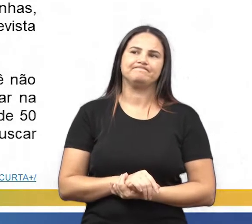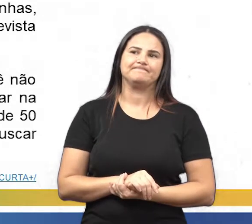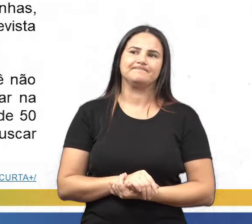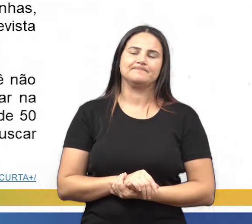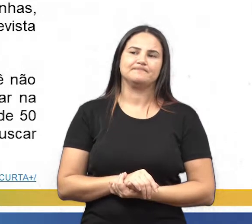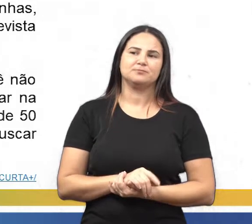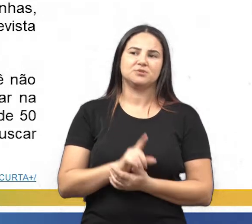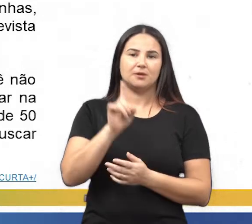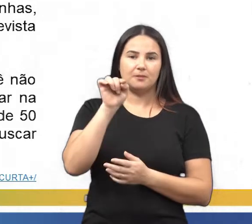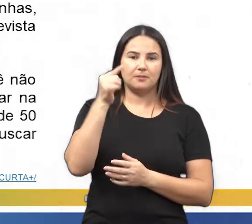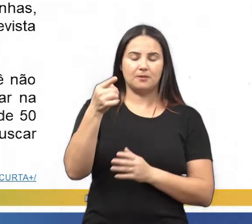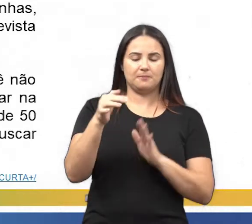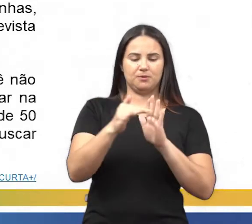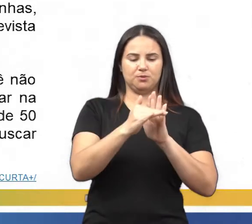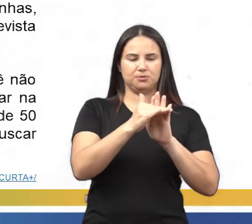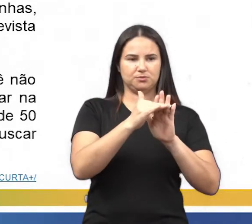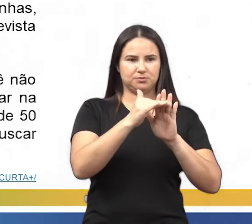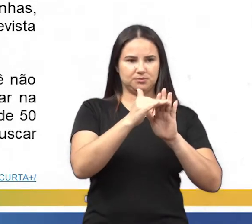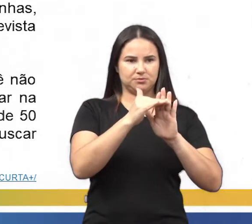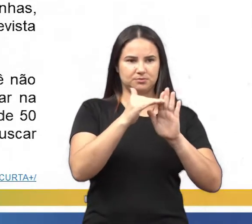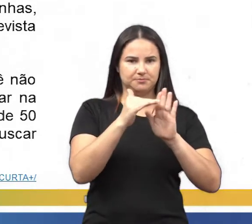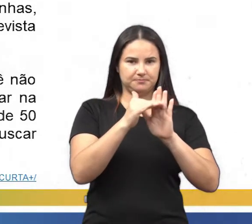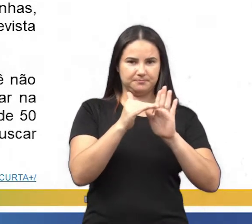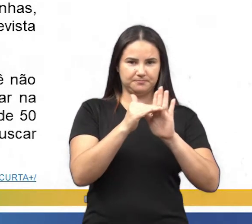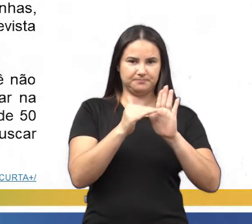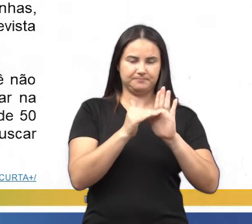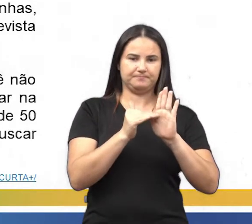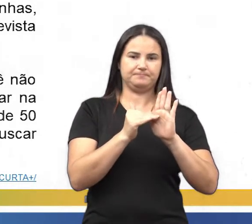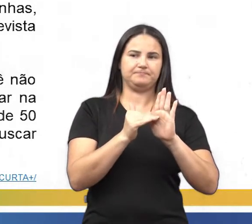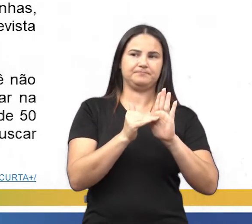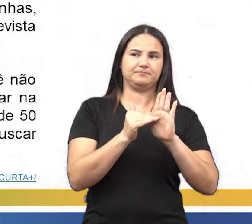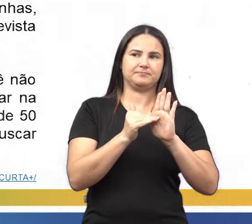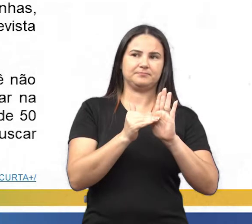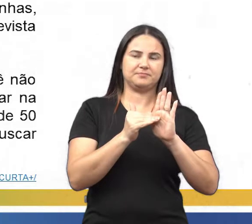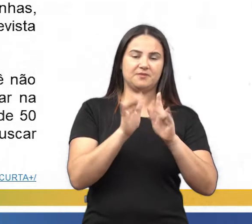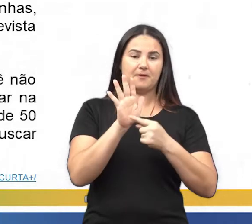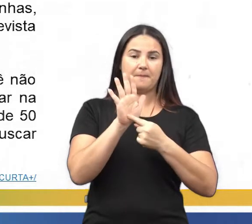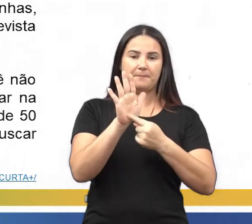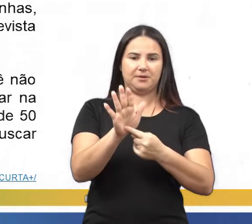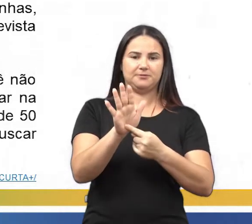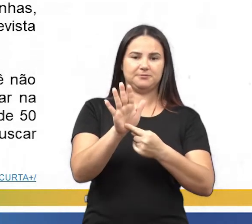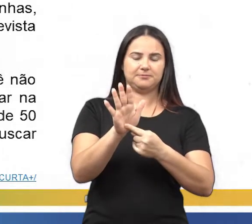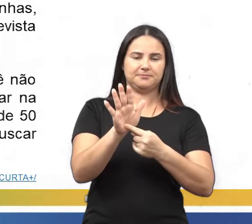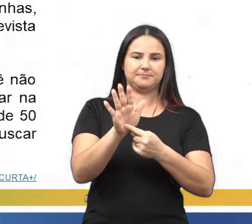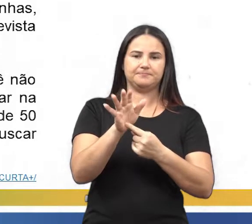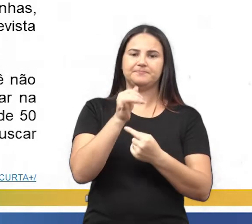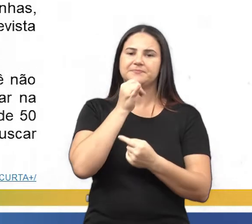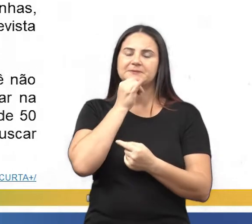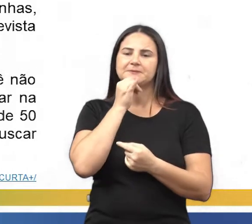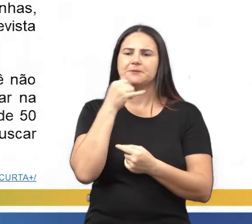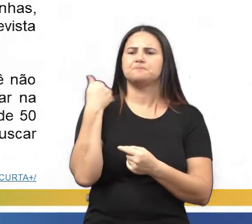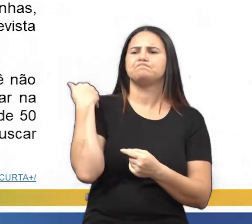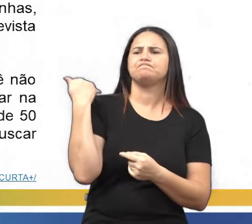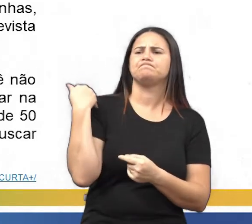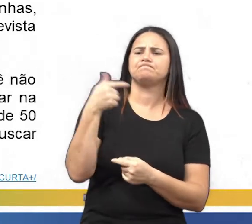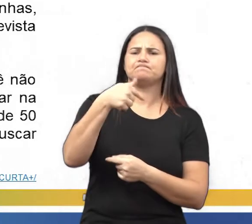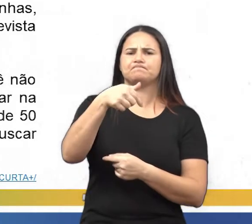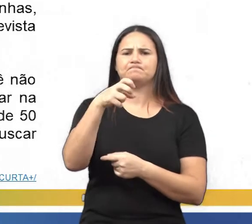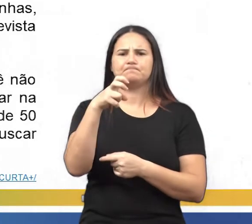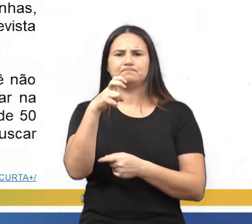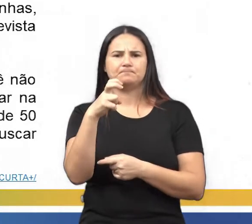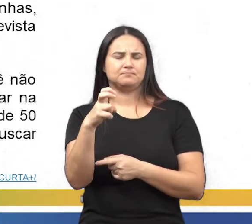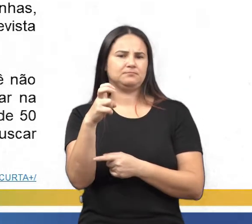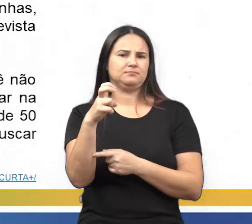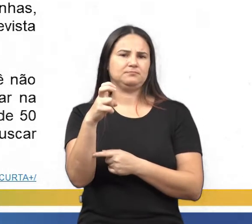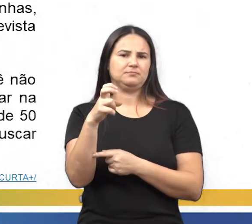nós vamos ter a apresentação do entrevistado. Aos 75 anos e 1 bilhão de gibis depois,